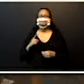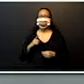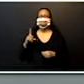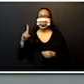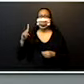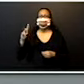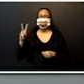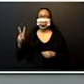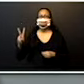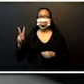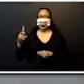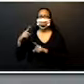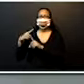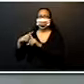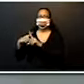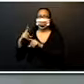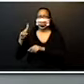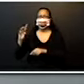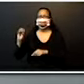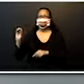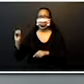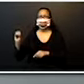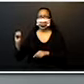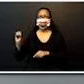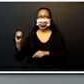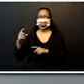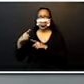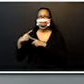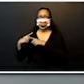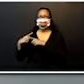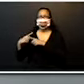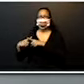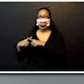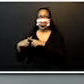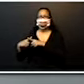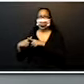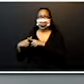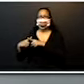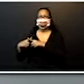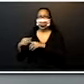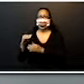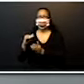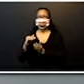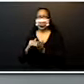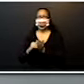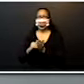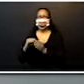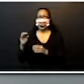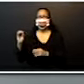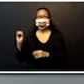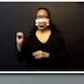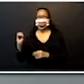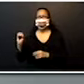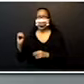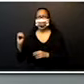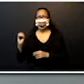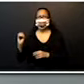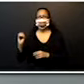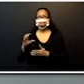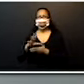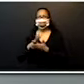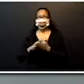100. Eu sei que multiplicação com final zero é só copiar o número